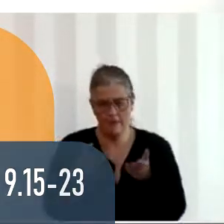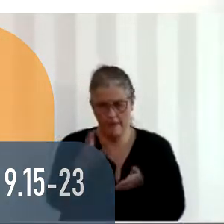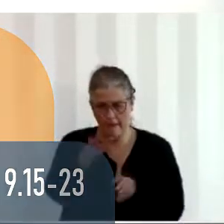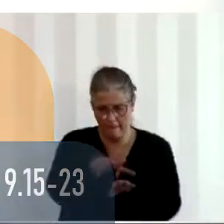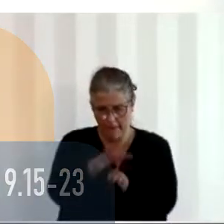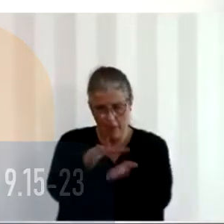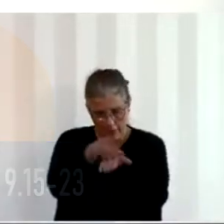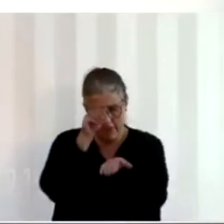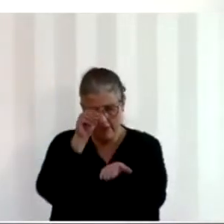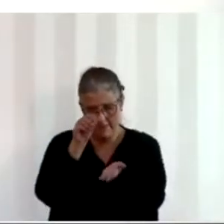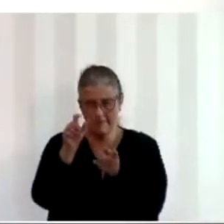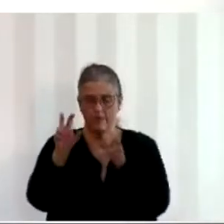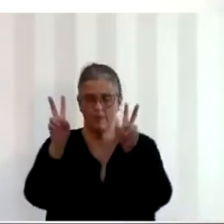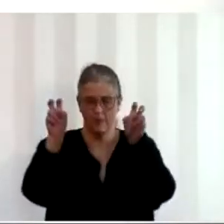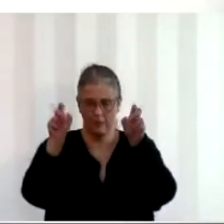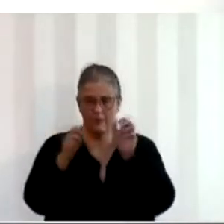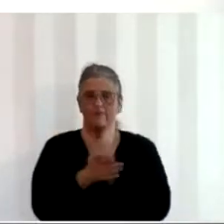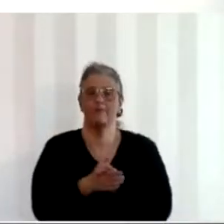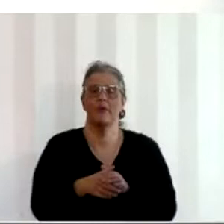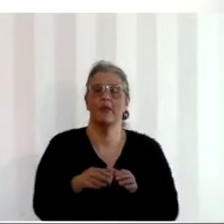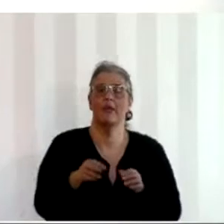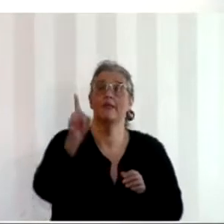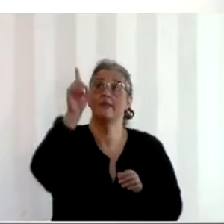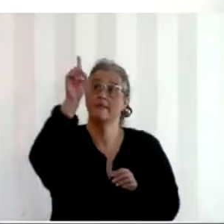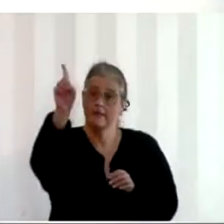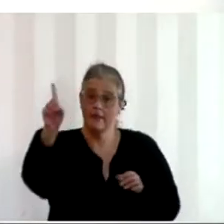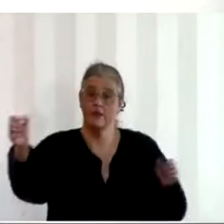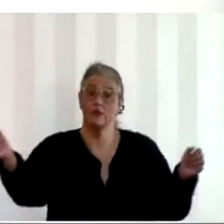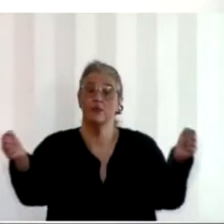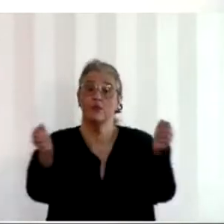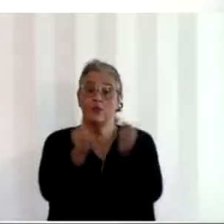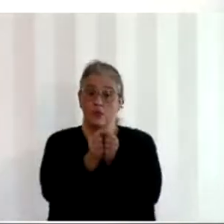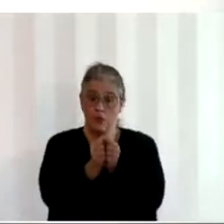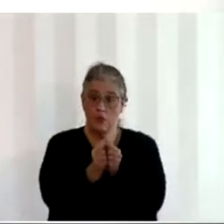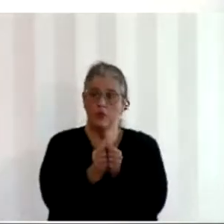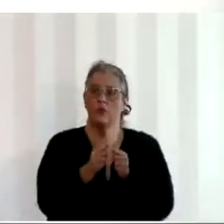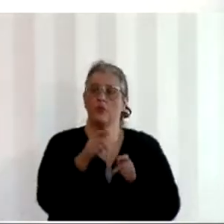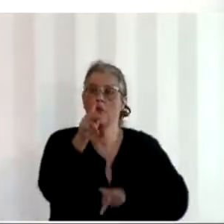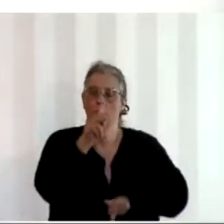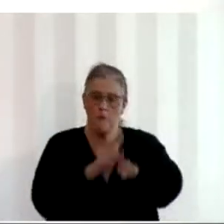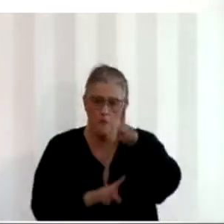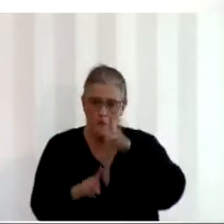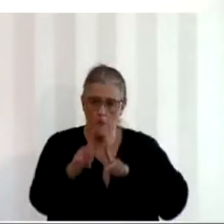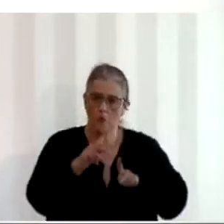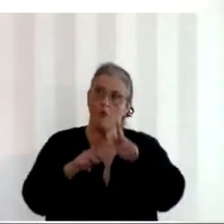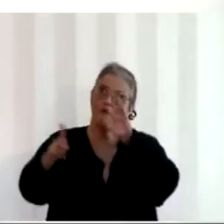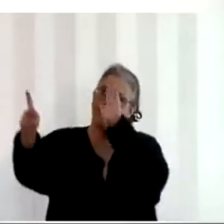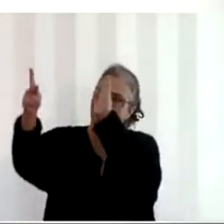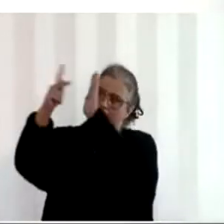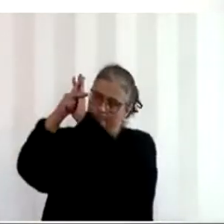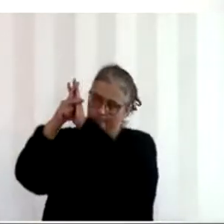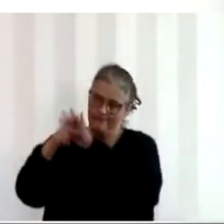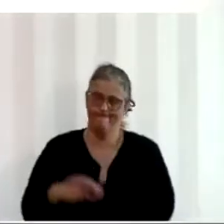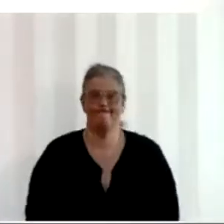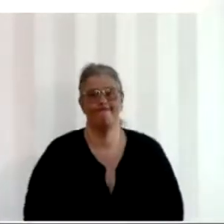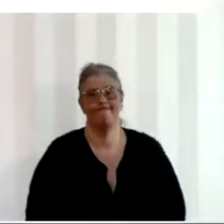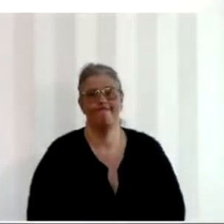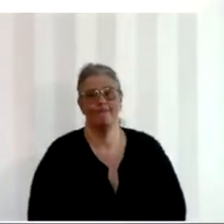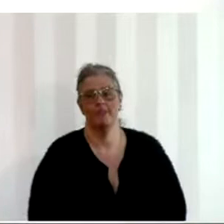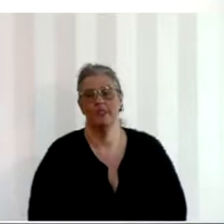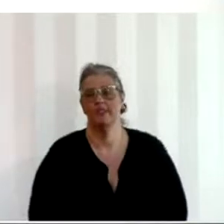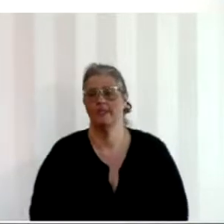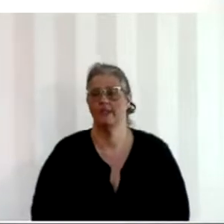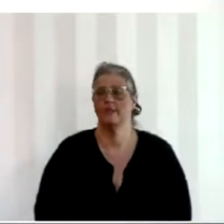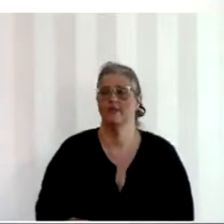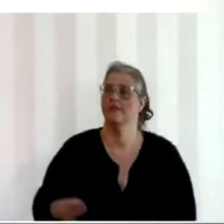Vamos falar? Deus está presente com o seu povo. Ouçamos a